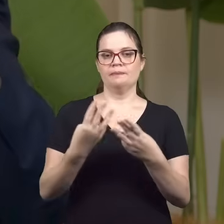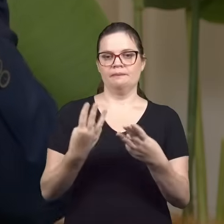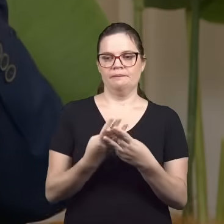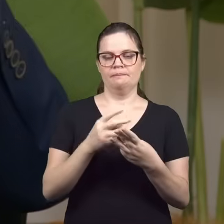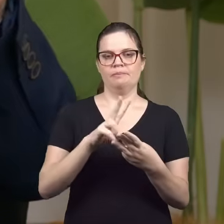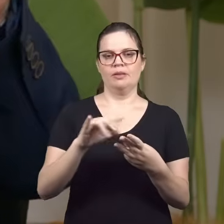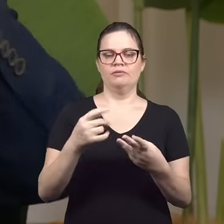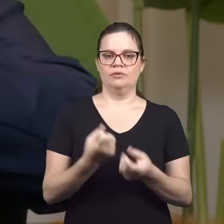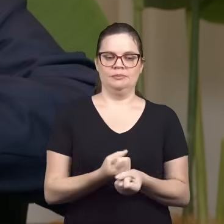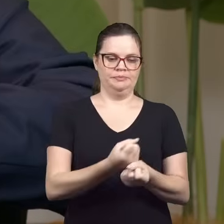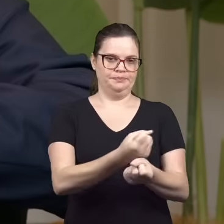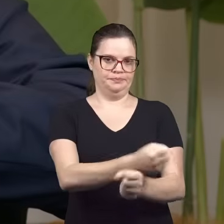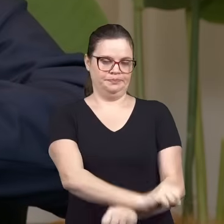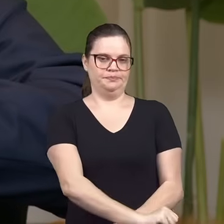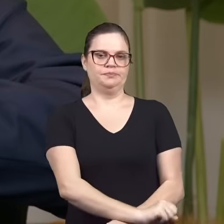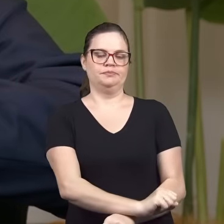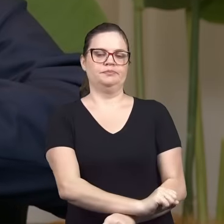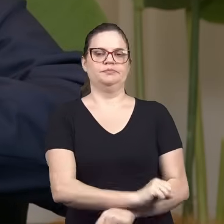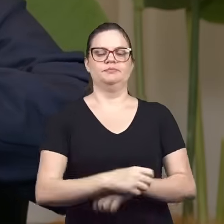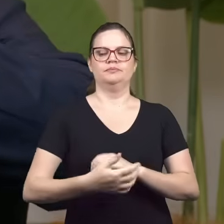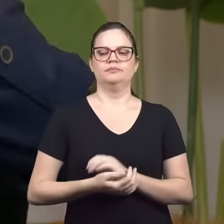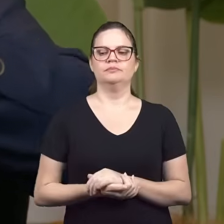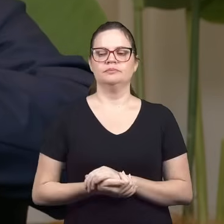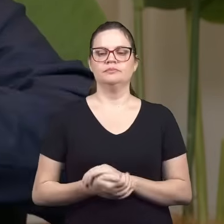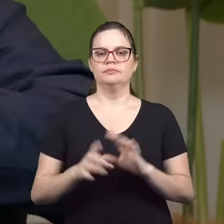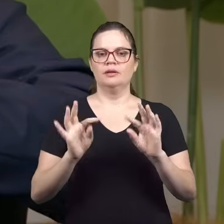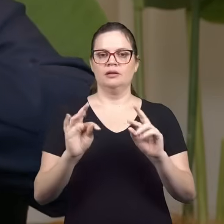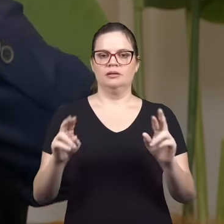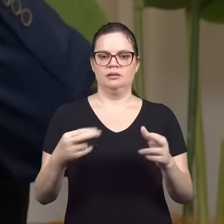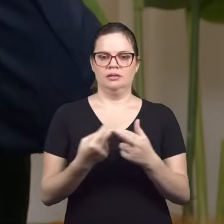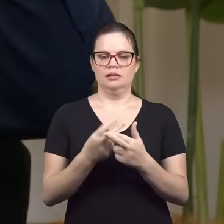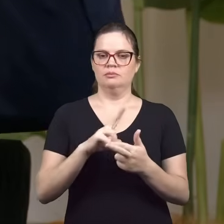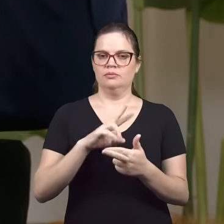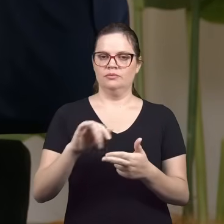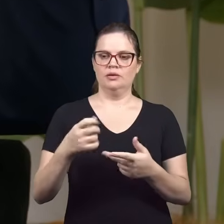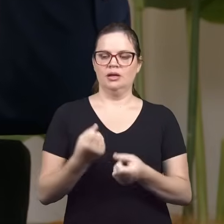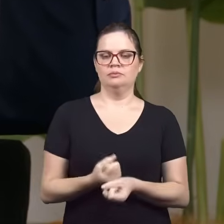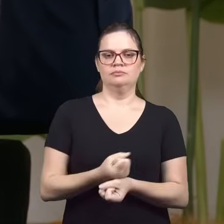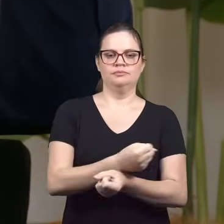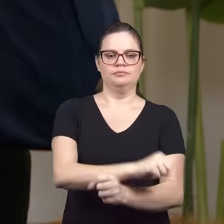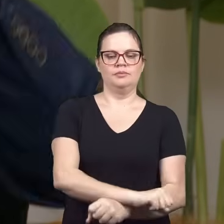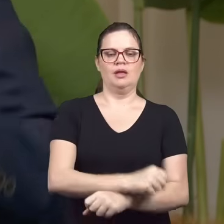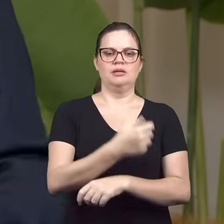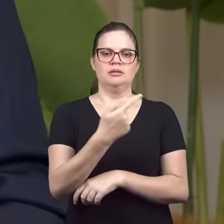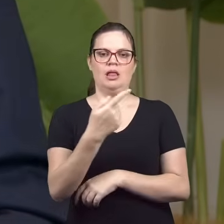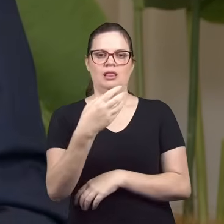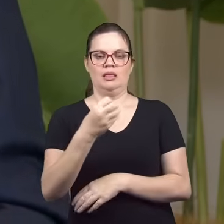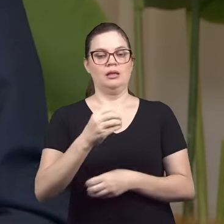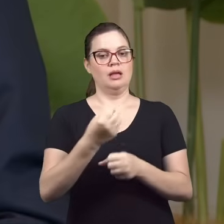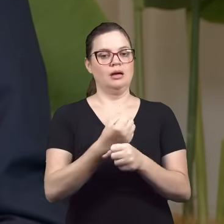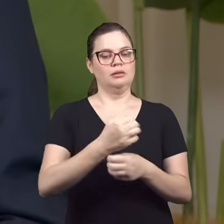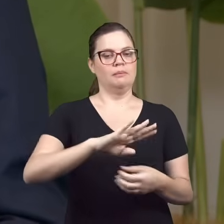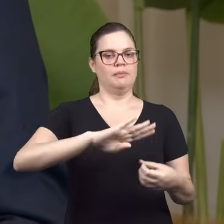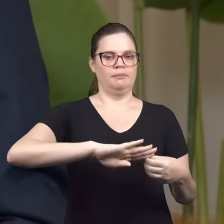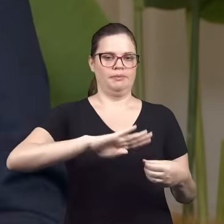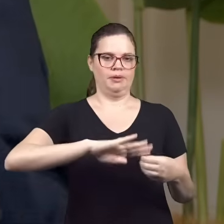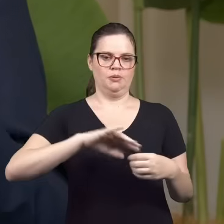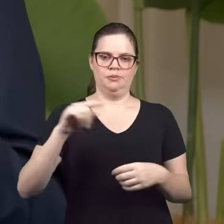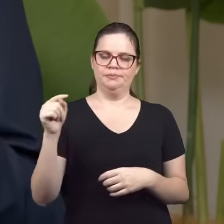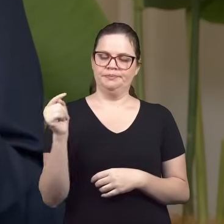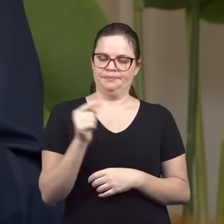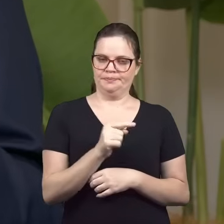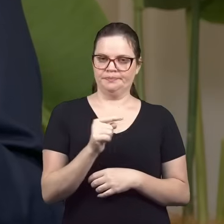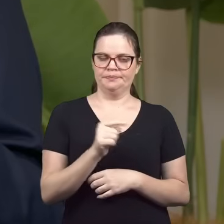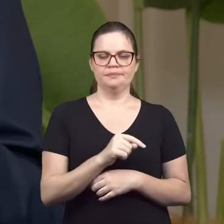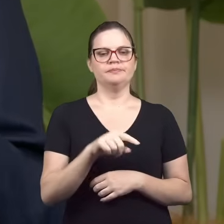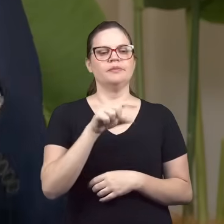transportado cativa. Lá, a tribo de Judá seria cativa e levado 70 anos lá para a Babilônia, sob